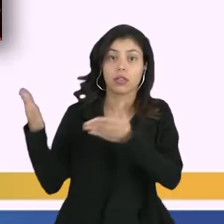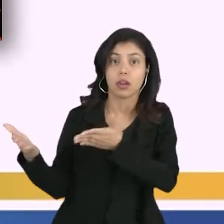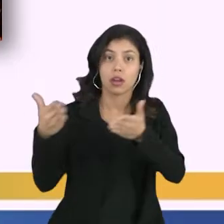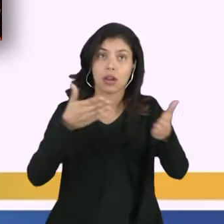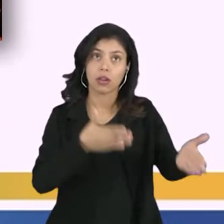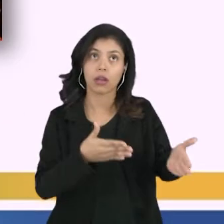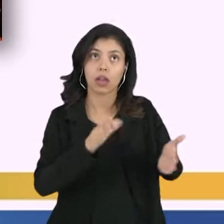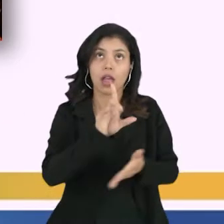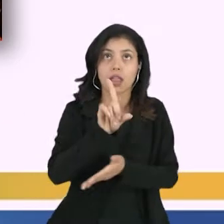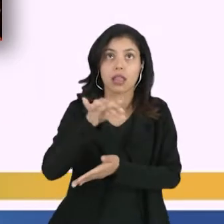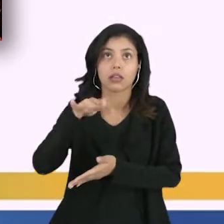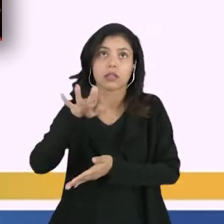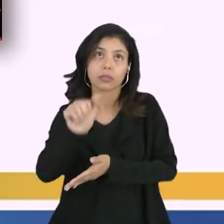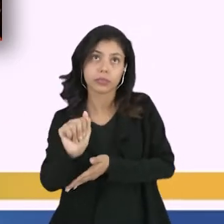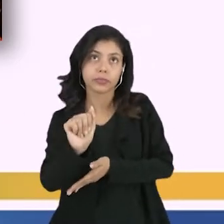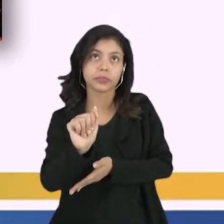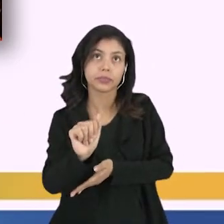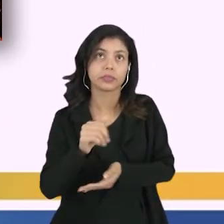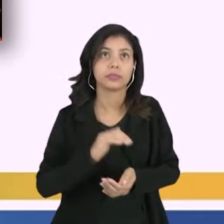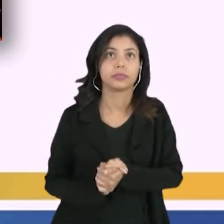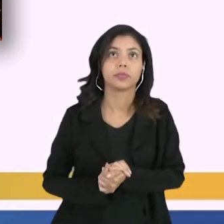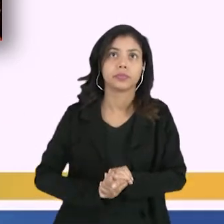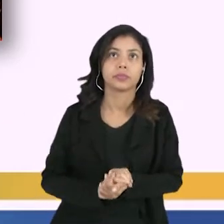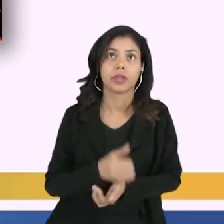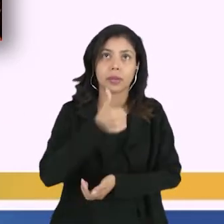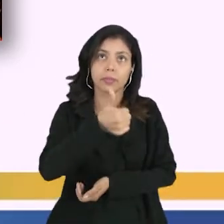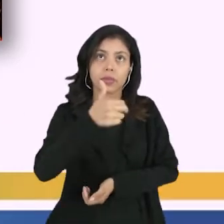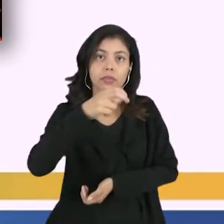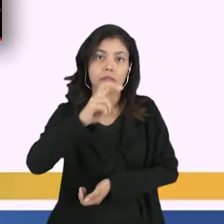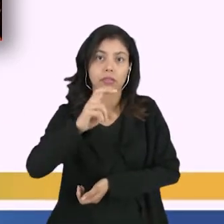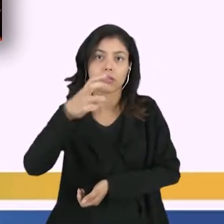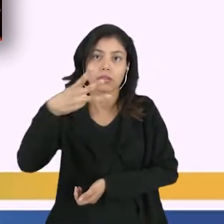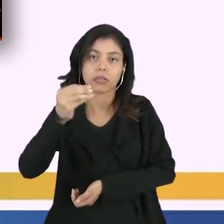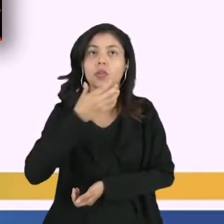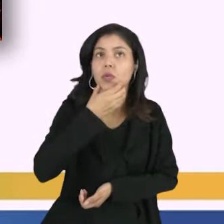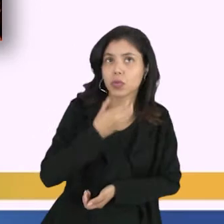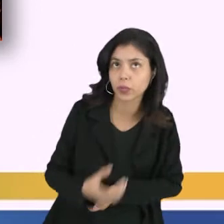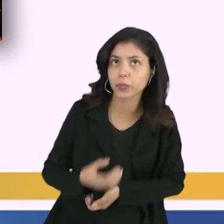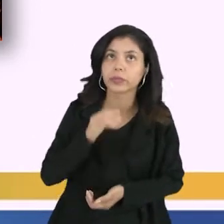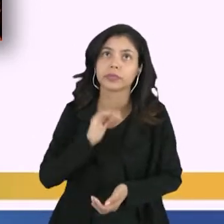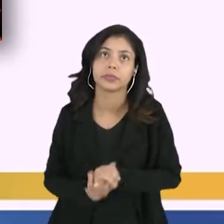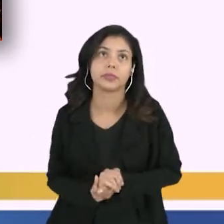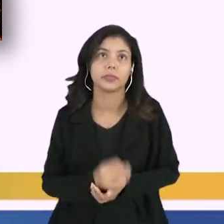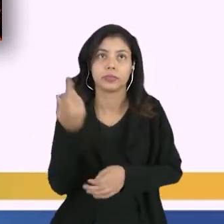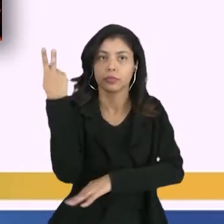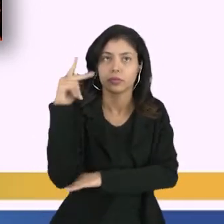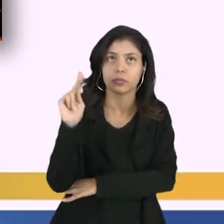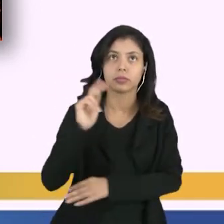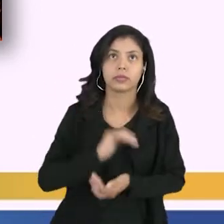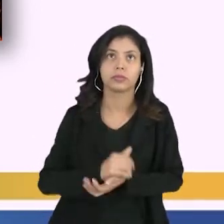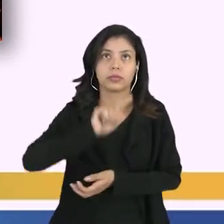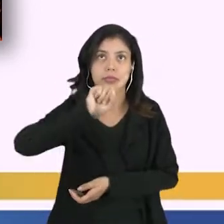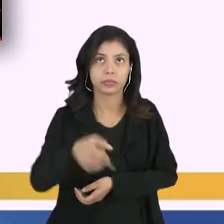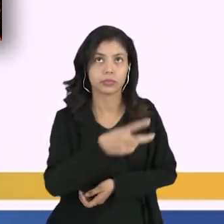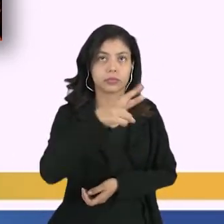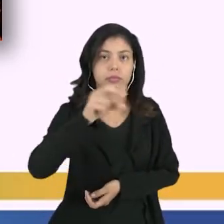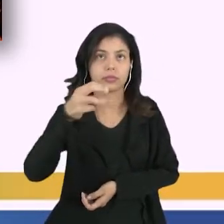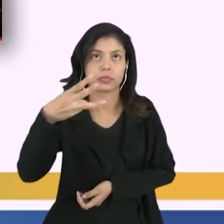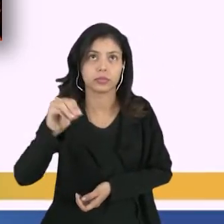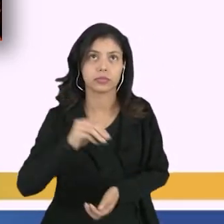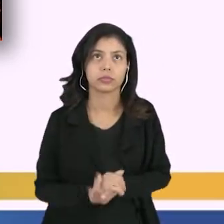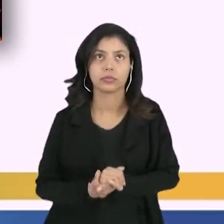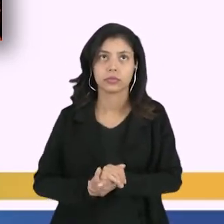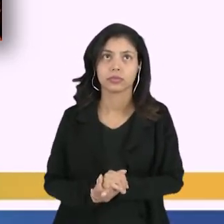de Lisboa em dezembro de 1530, né, tanto que a gente diz que o período pré-colonial se dá de 1500 a